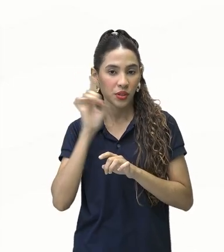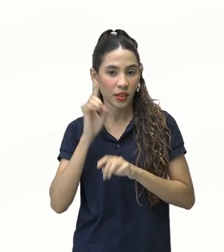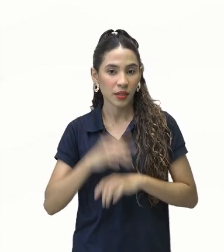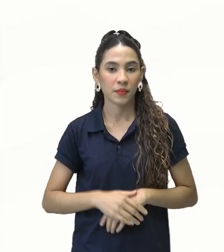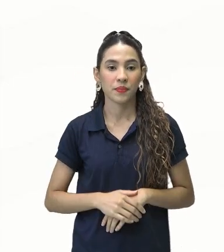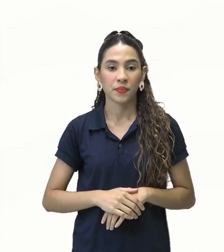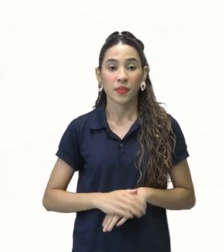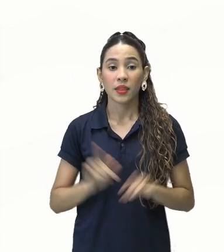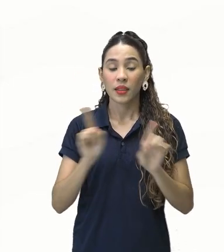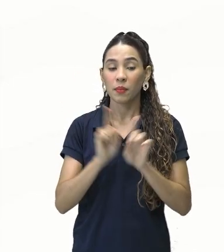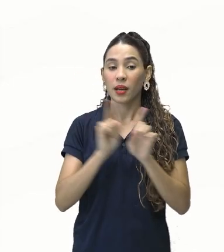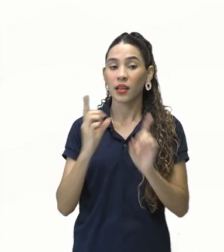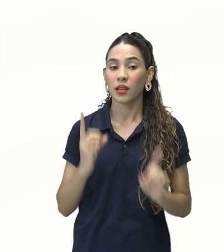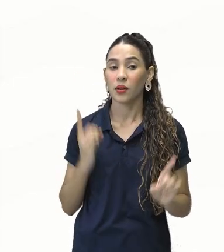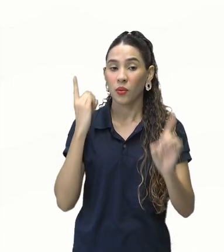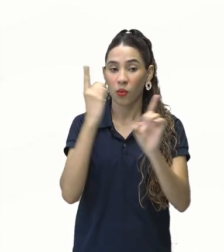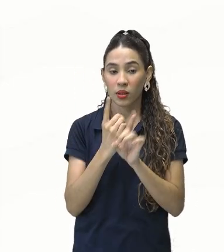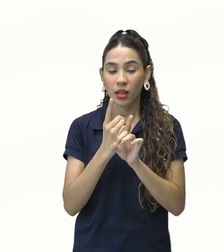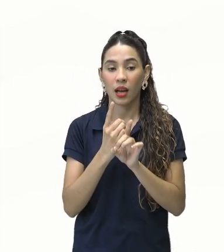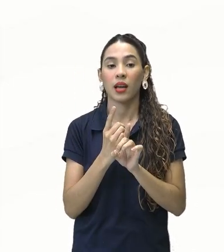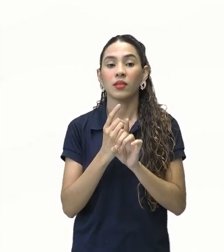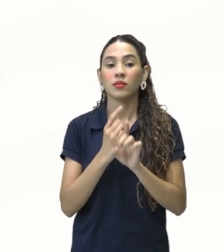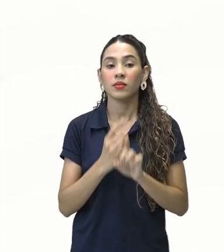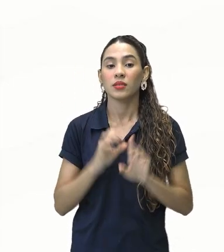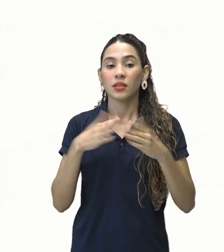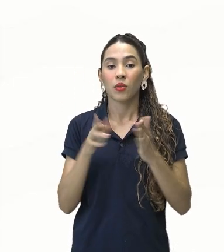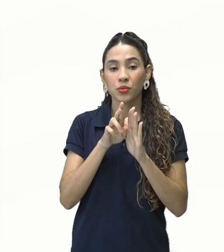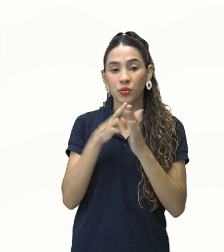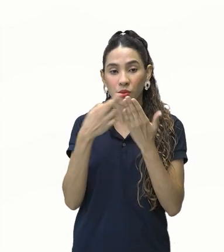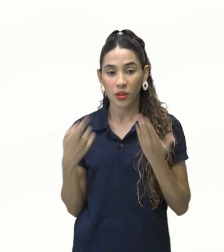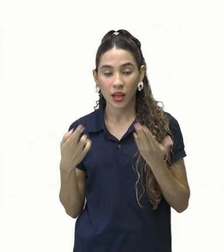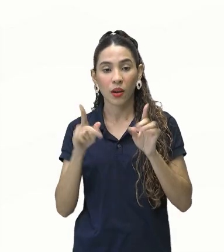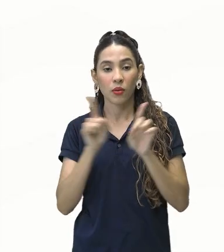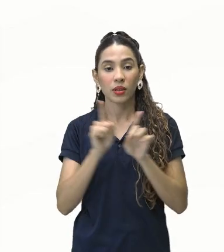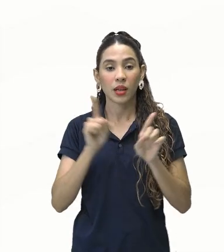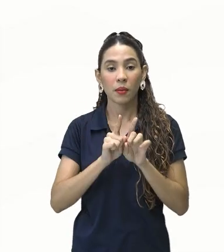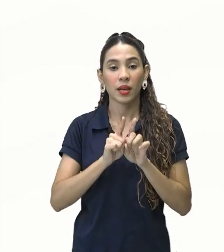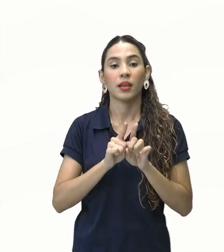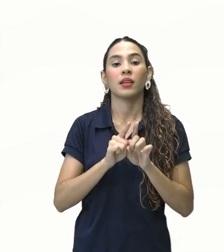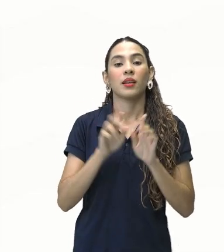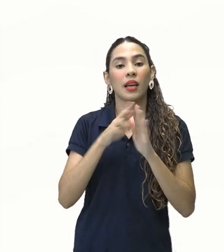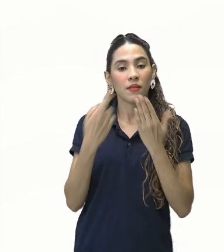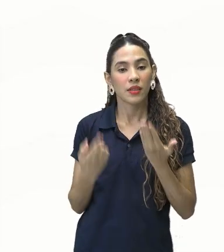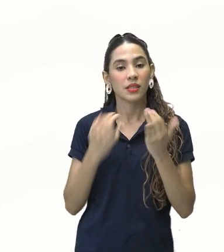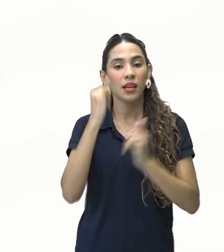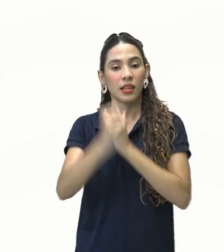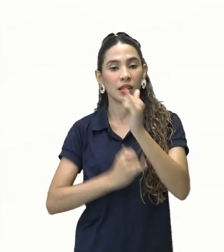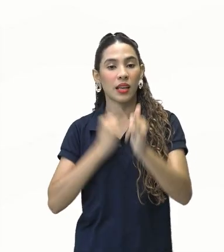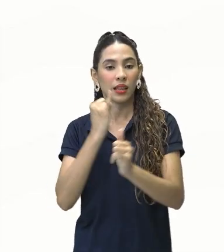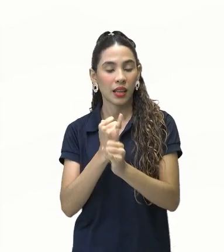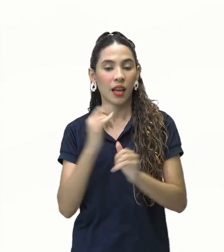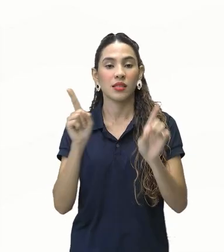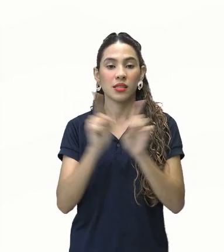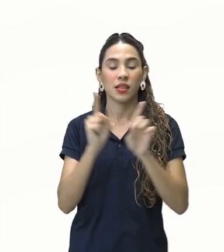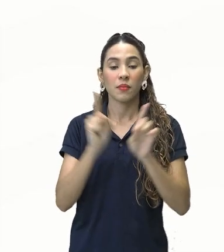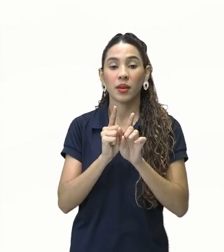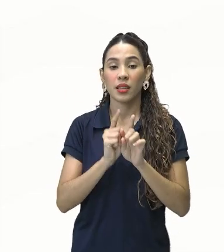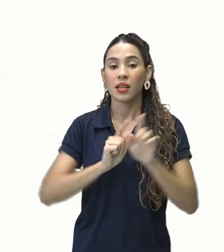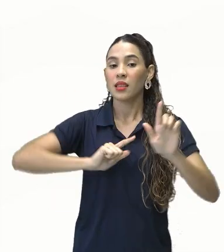cotidiano, sendo encontrados em jornais, revistas, internet,